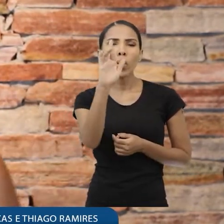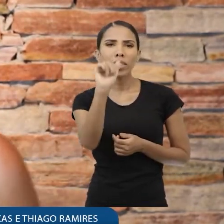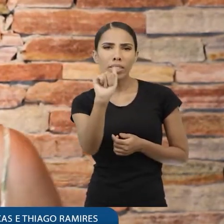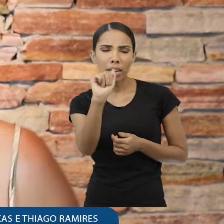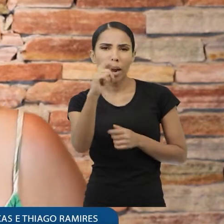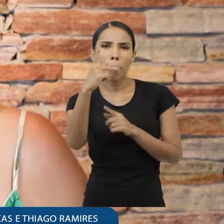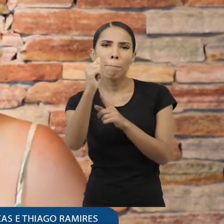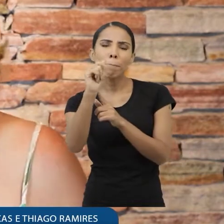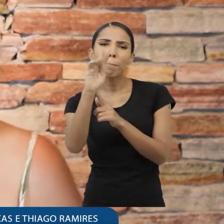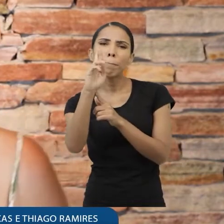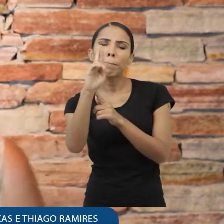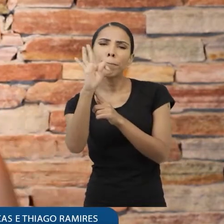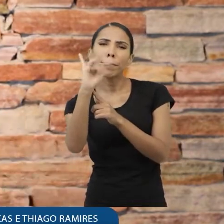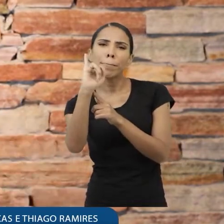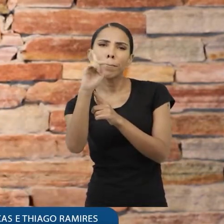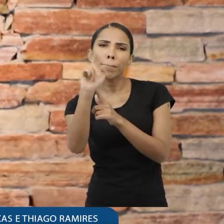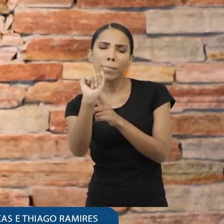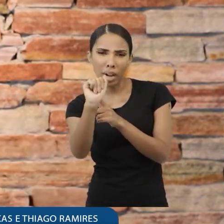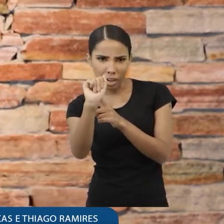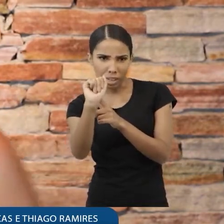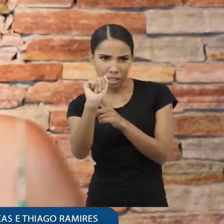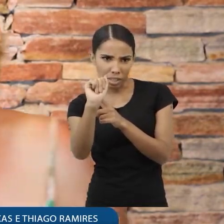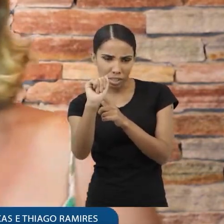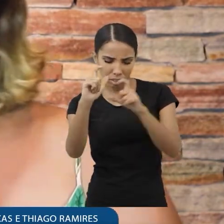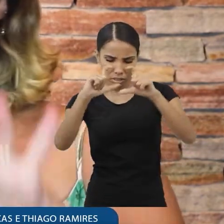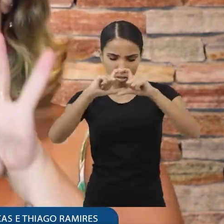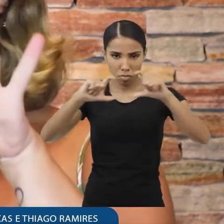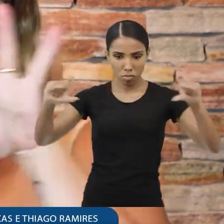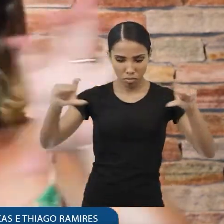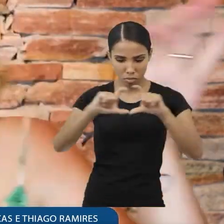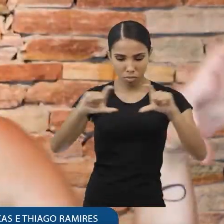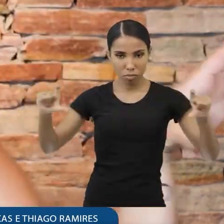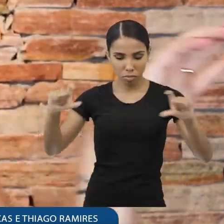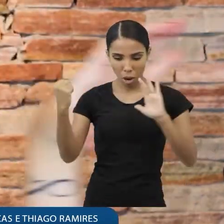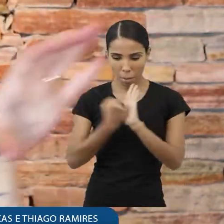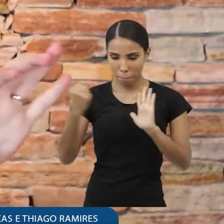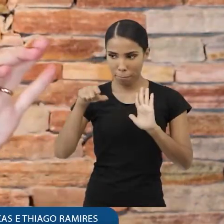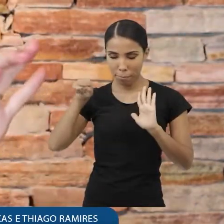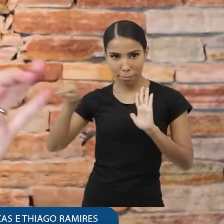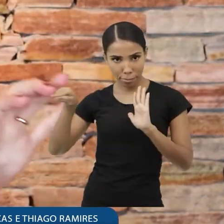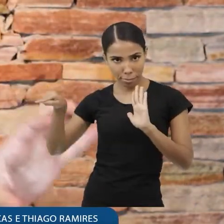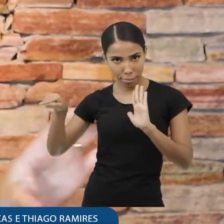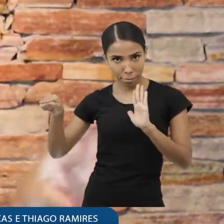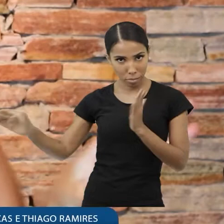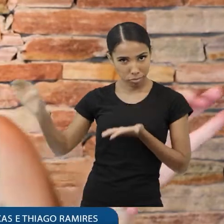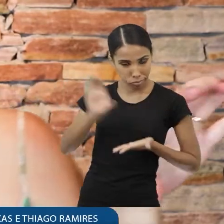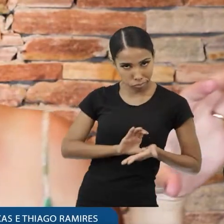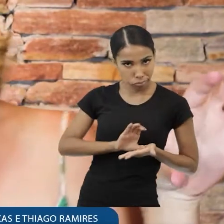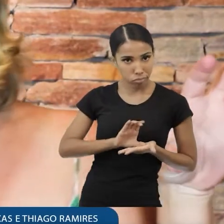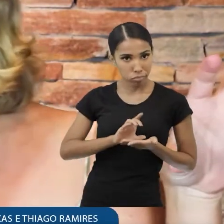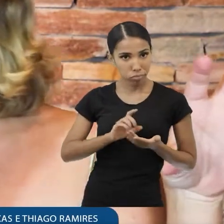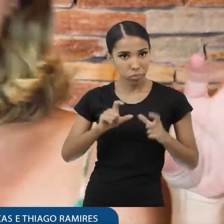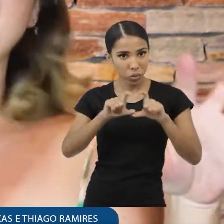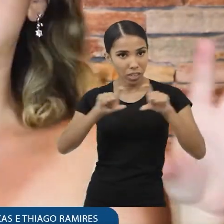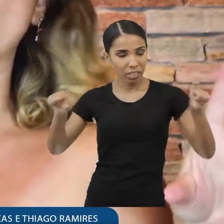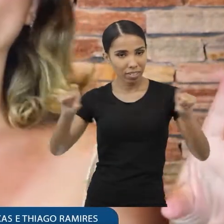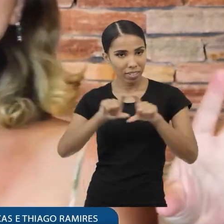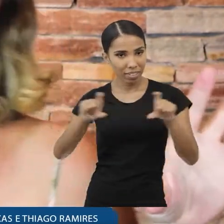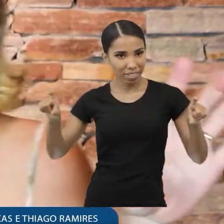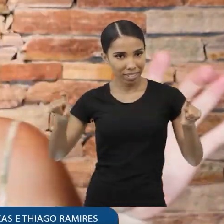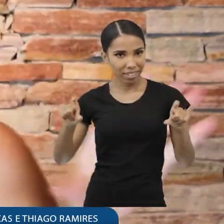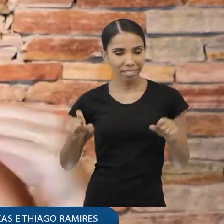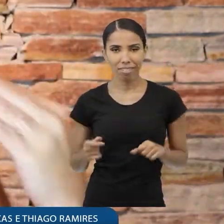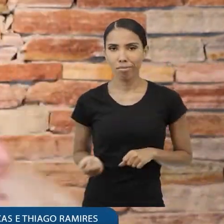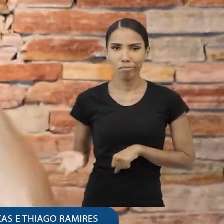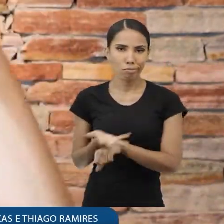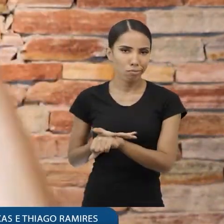contrapartida. A logomarca do patrocinador na barra de logos de um cartaz, ela não é algo